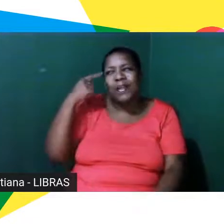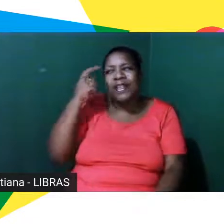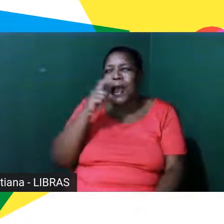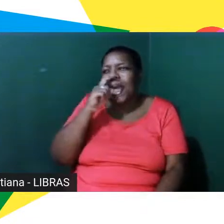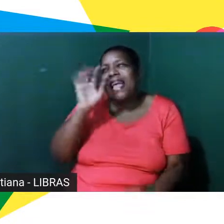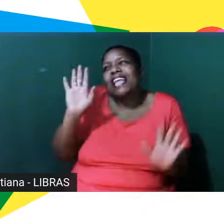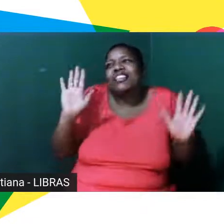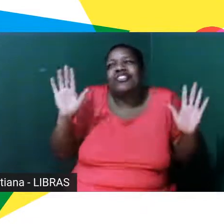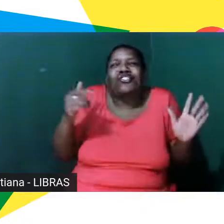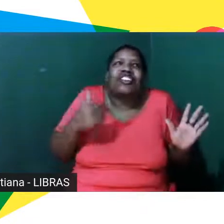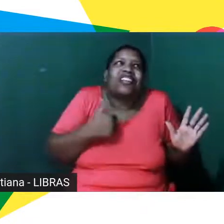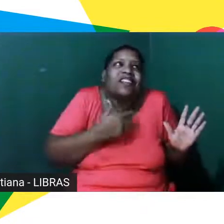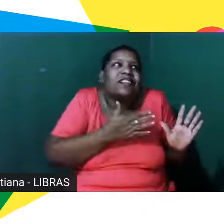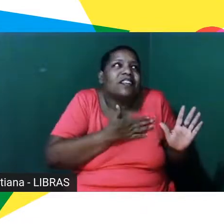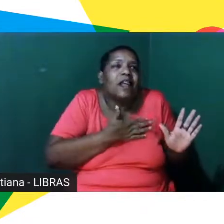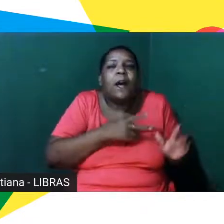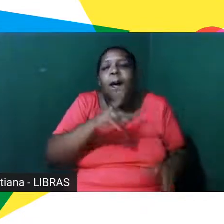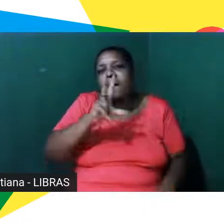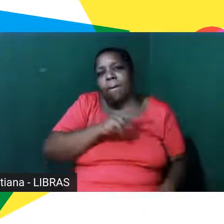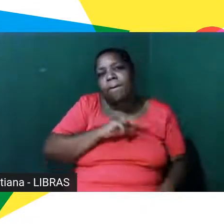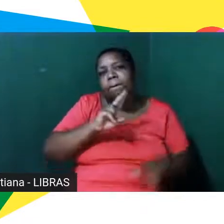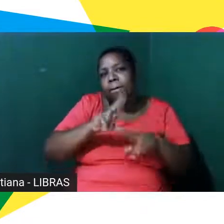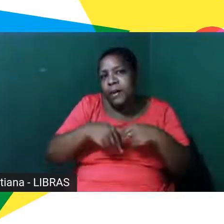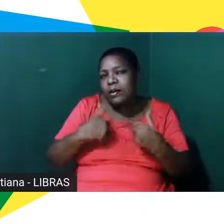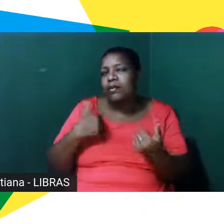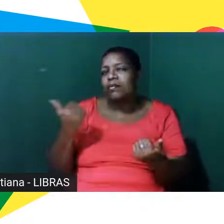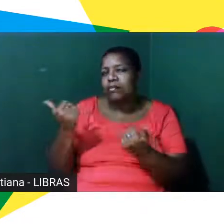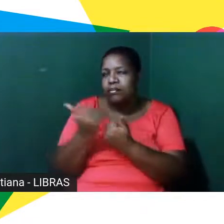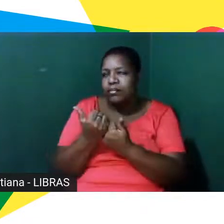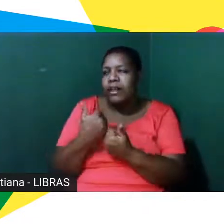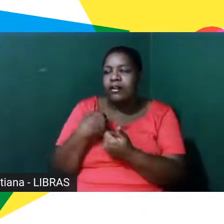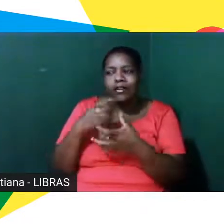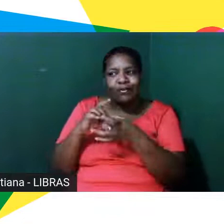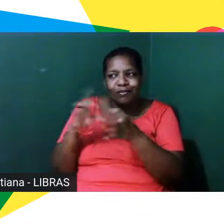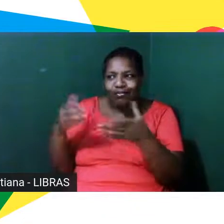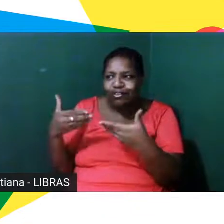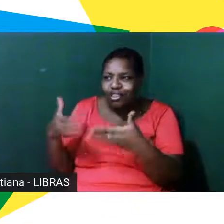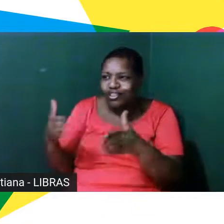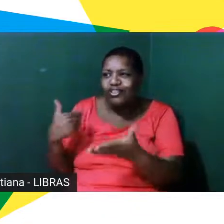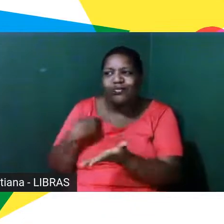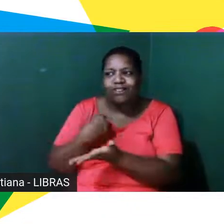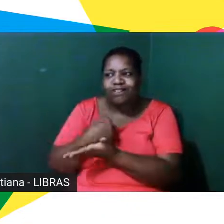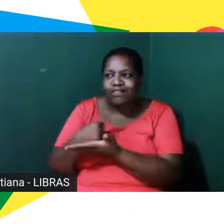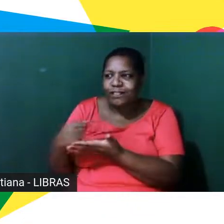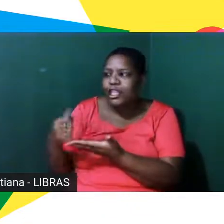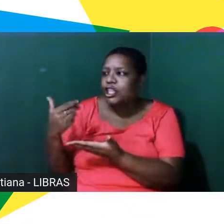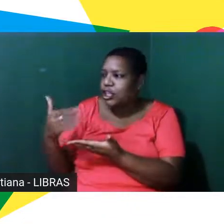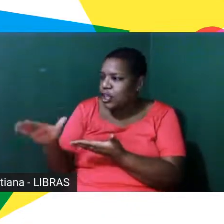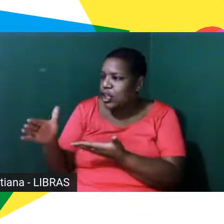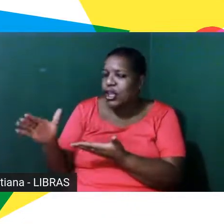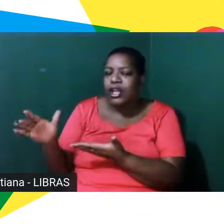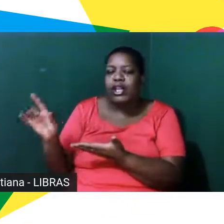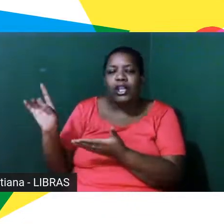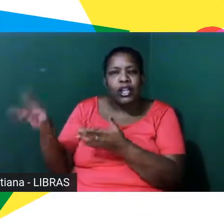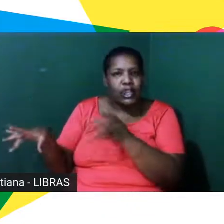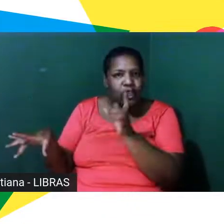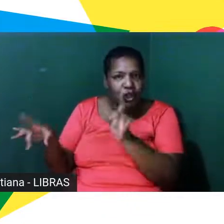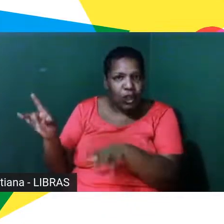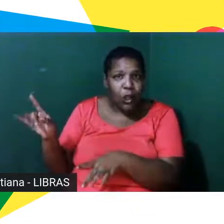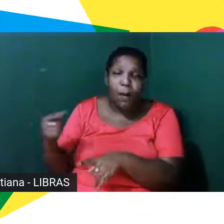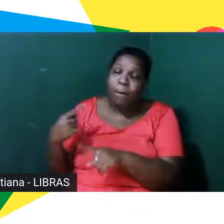luxo é por causa disso existem Abrir muita coisa abrir mão de muita coisa desculpa